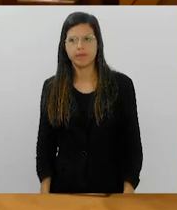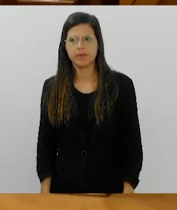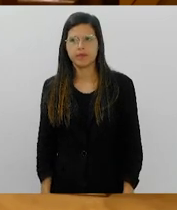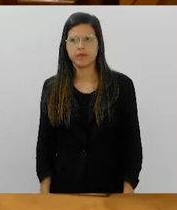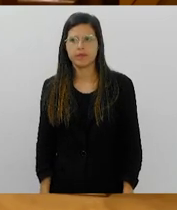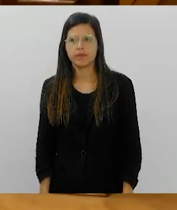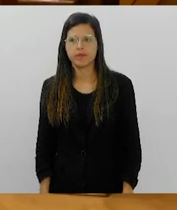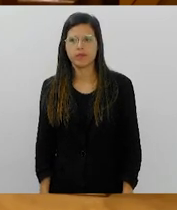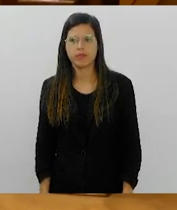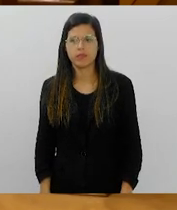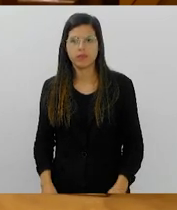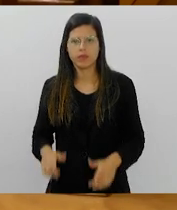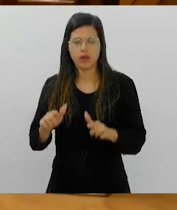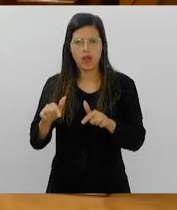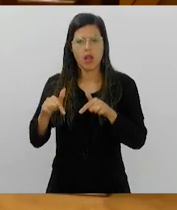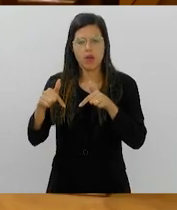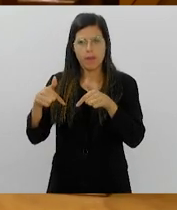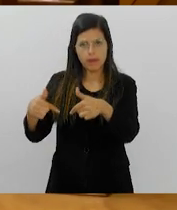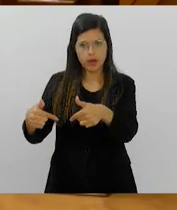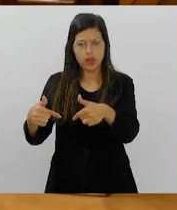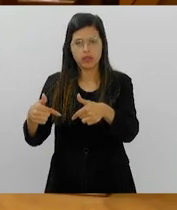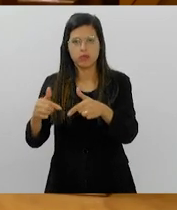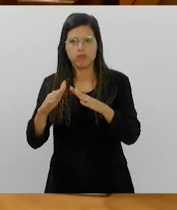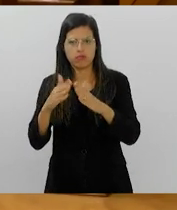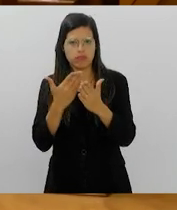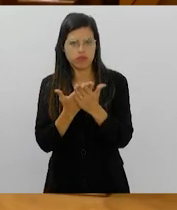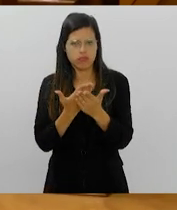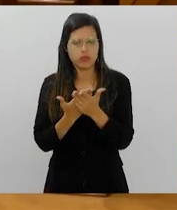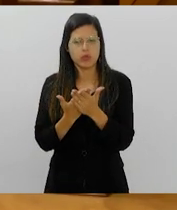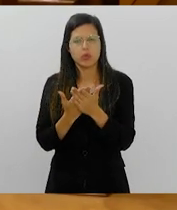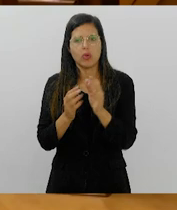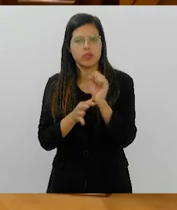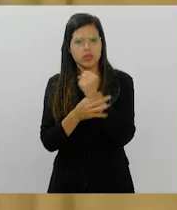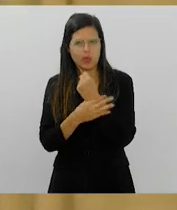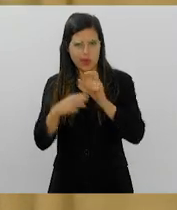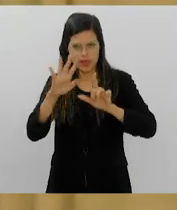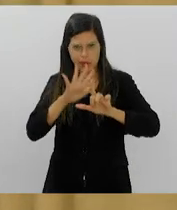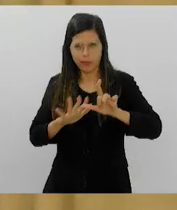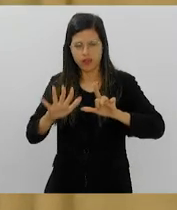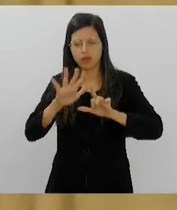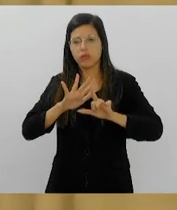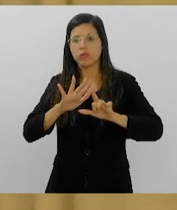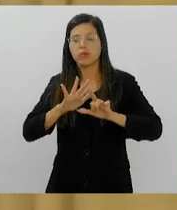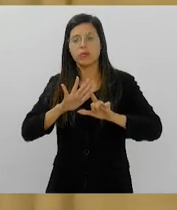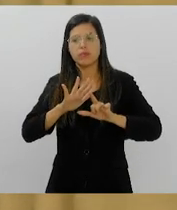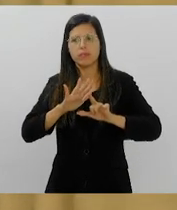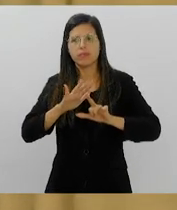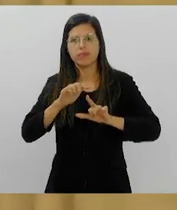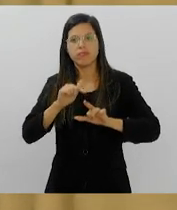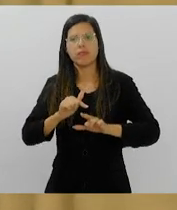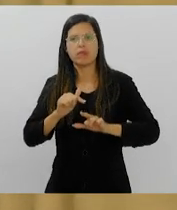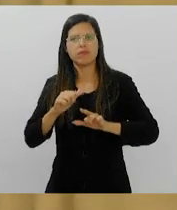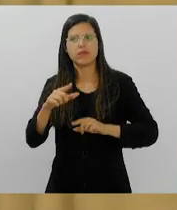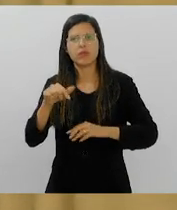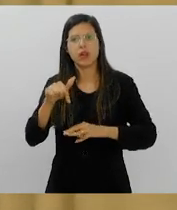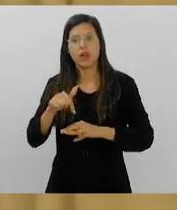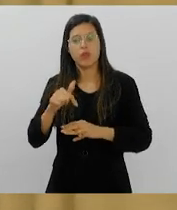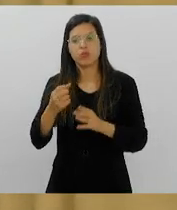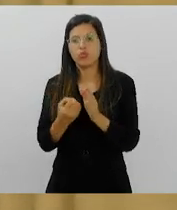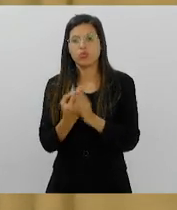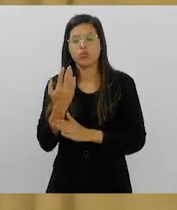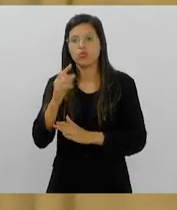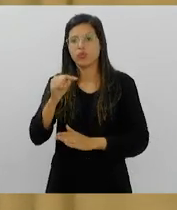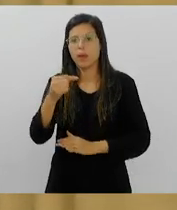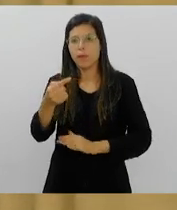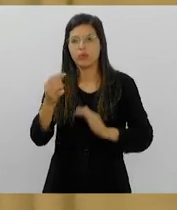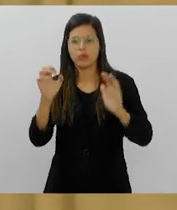A Operação Escola Segura, o canal da Operação Escola Segura, ele derivou de um evento que ocorreu no